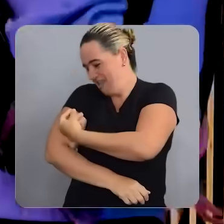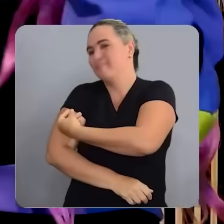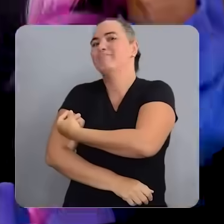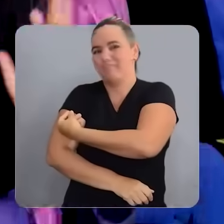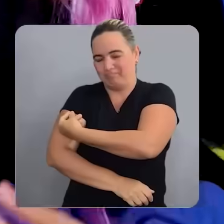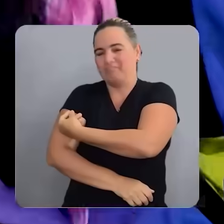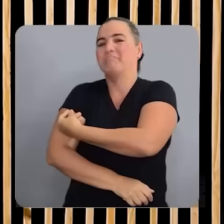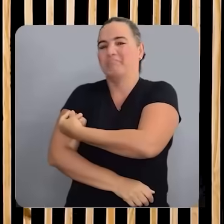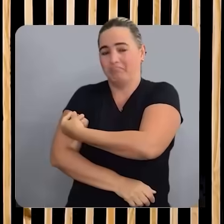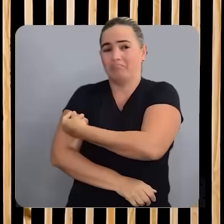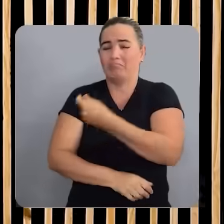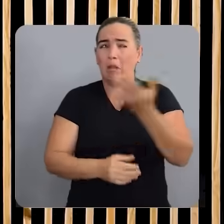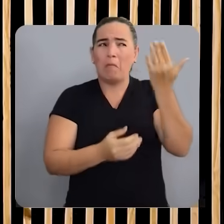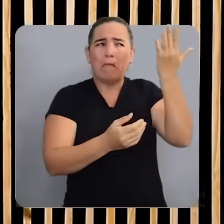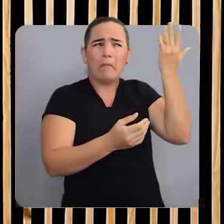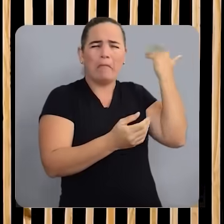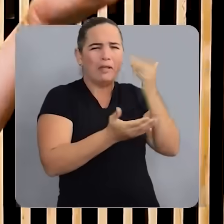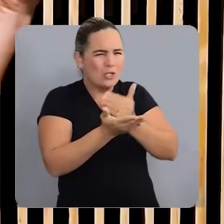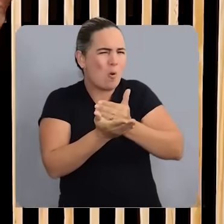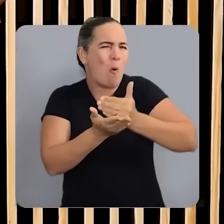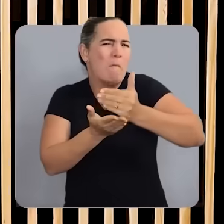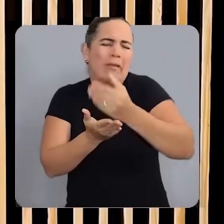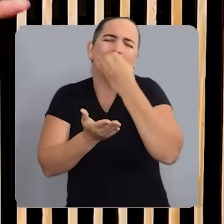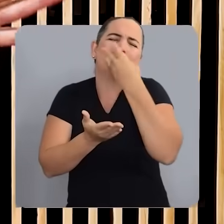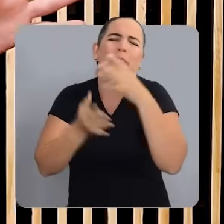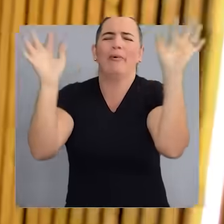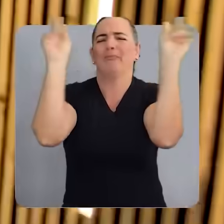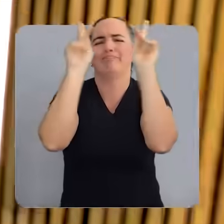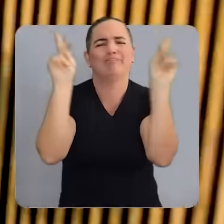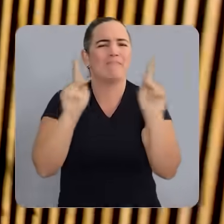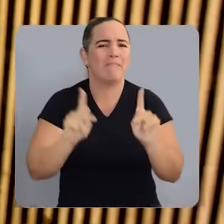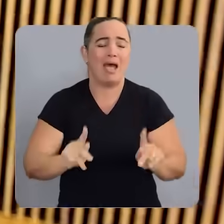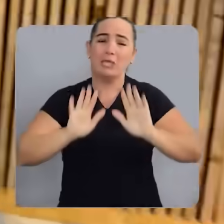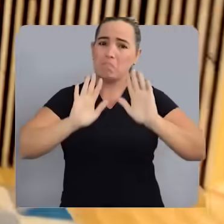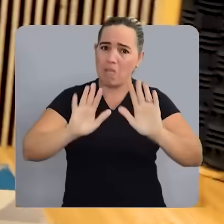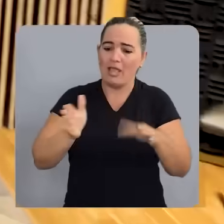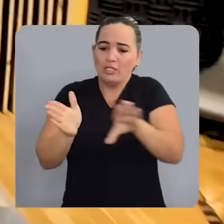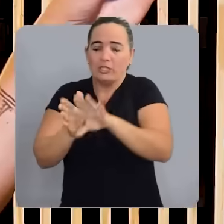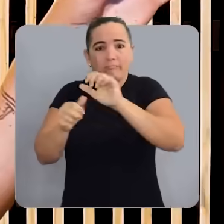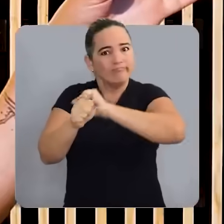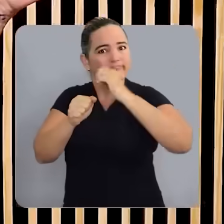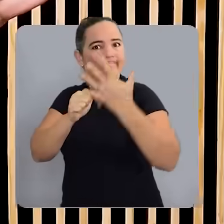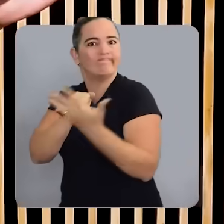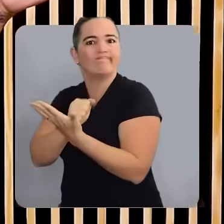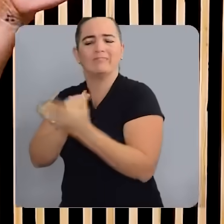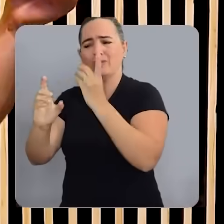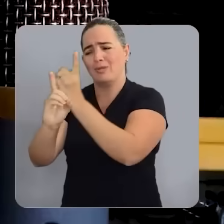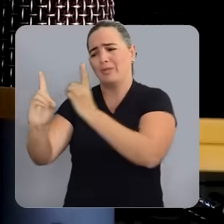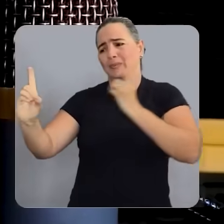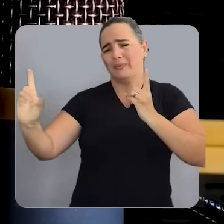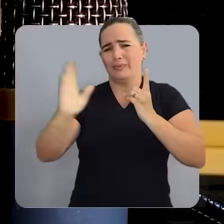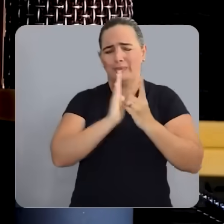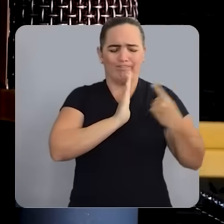chacina. Lá no começo era flores, aí veio a Covid e a gente se